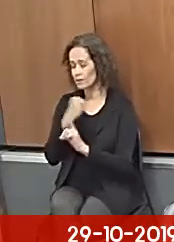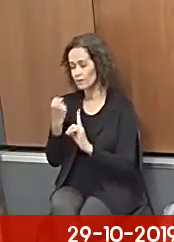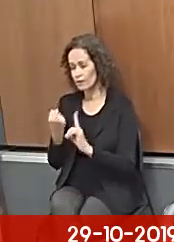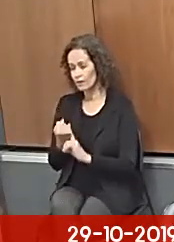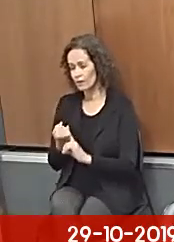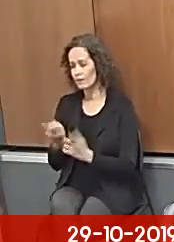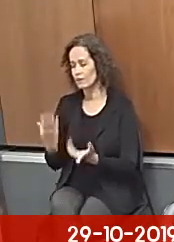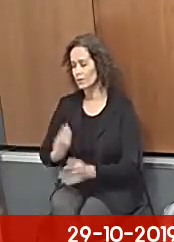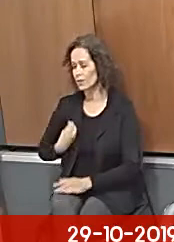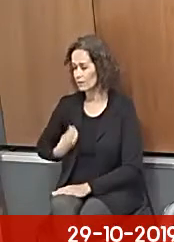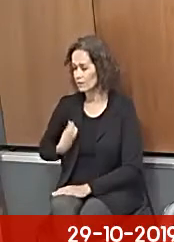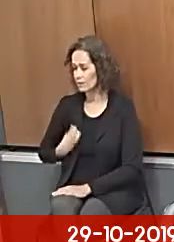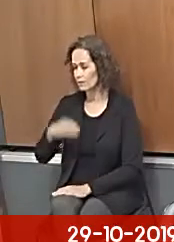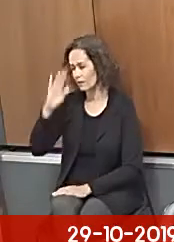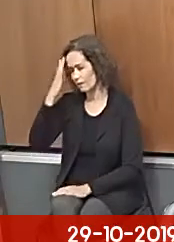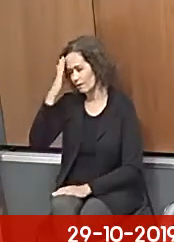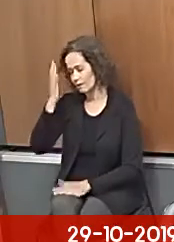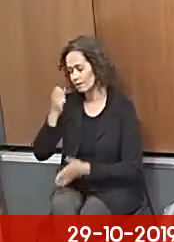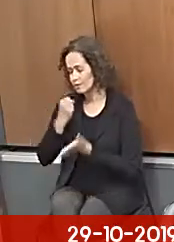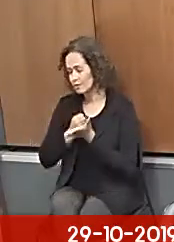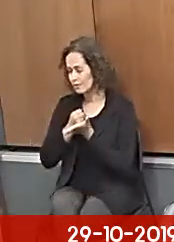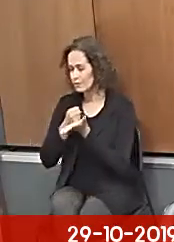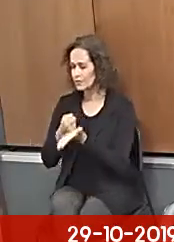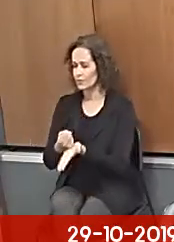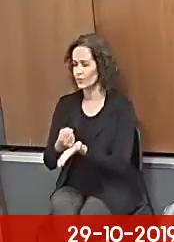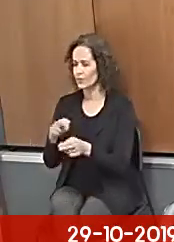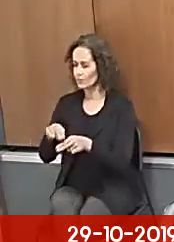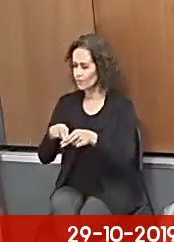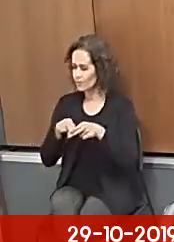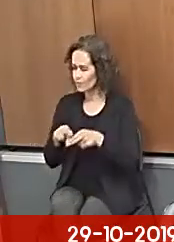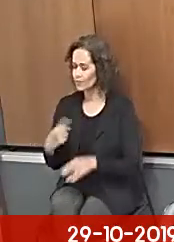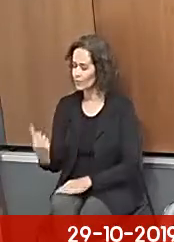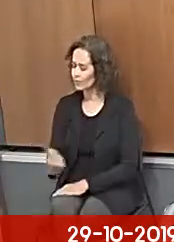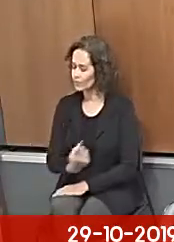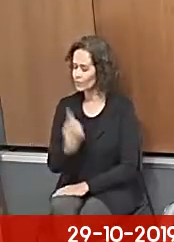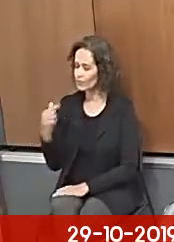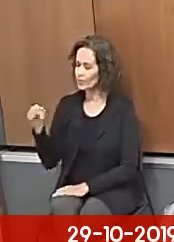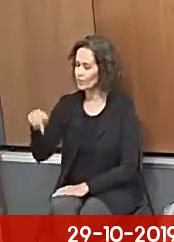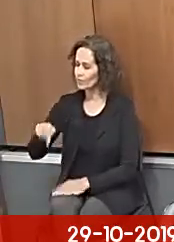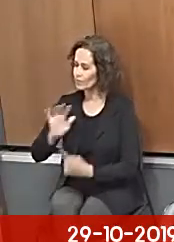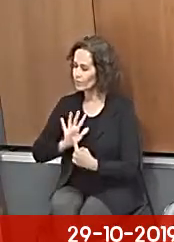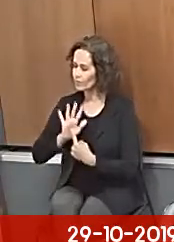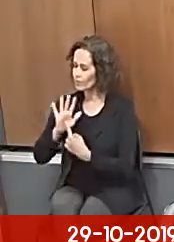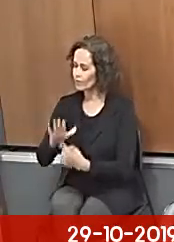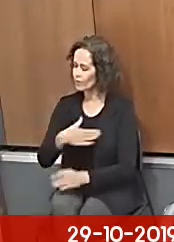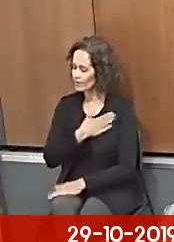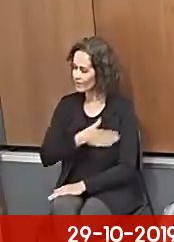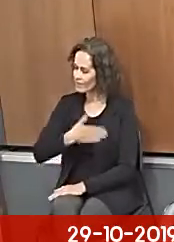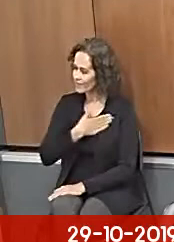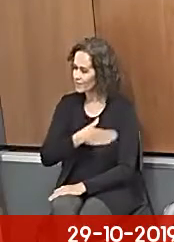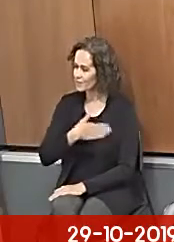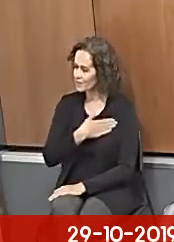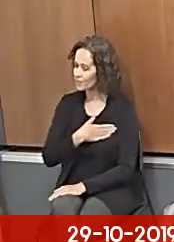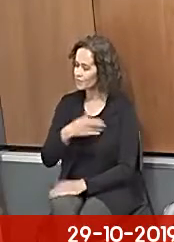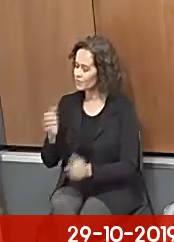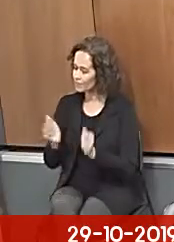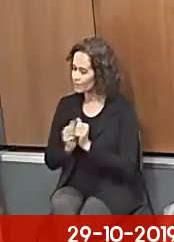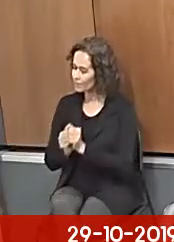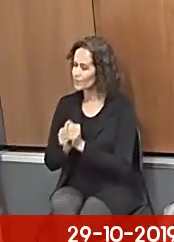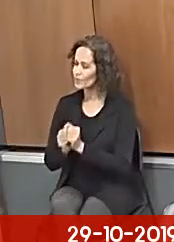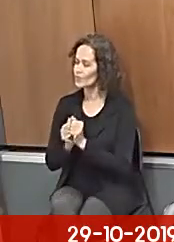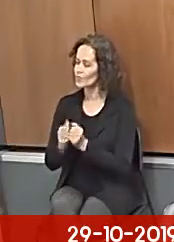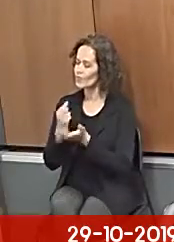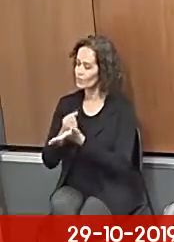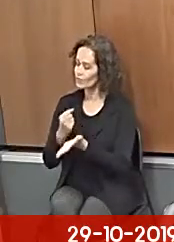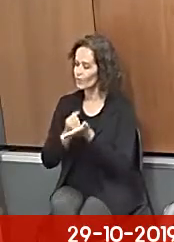entenda, participe e ajude. Então é isso, eu queria aí manifestar a nossa satisfação de poder estar junto e contribuindo.